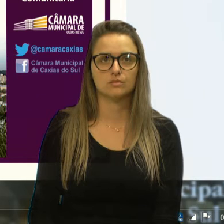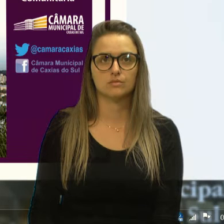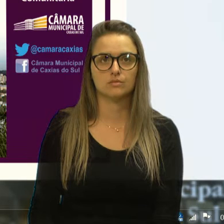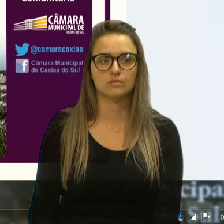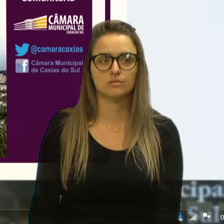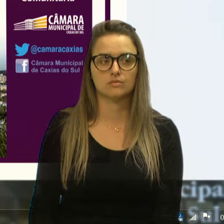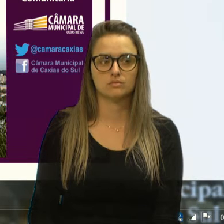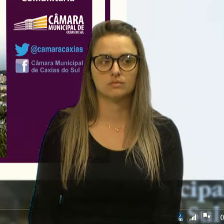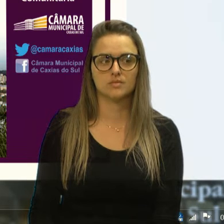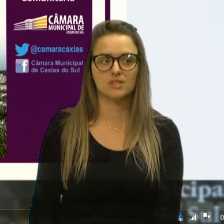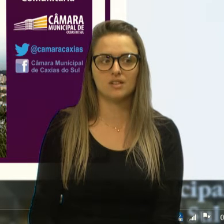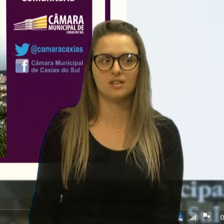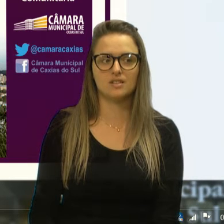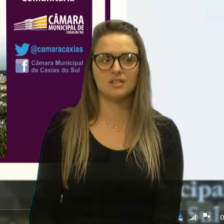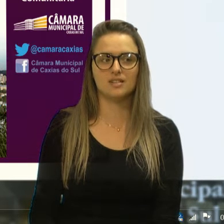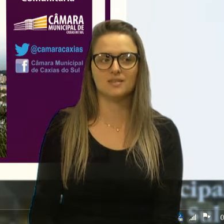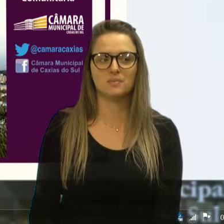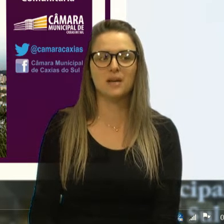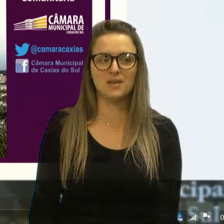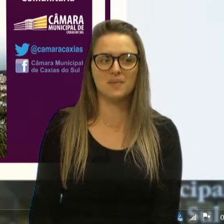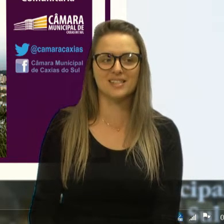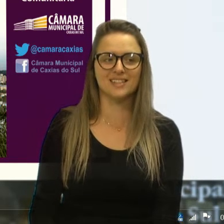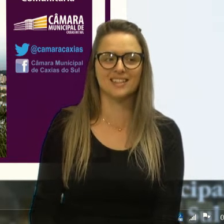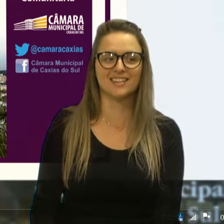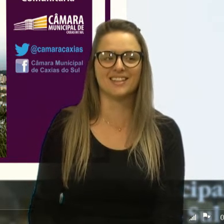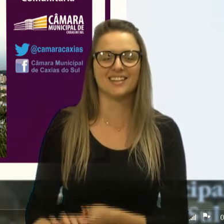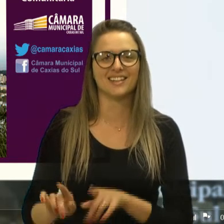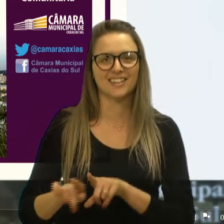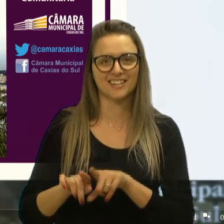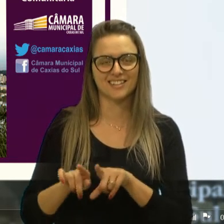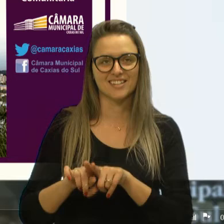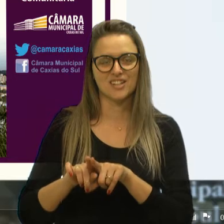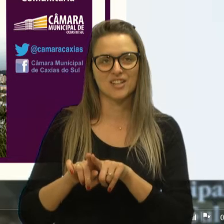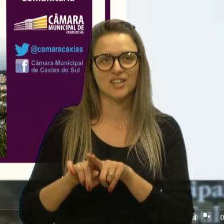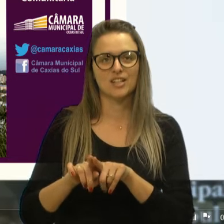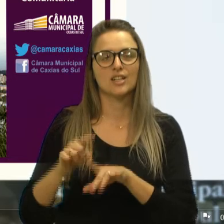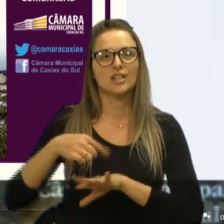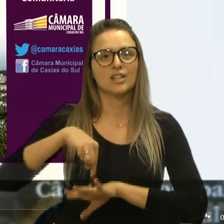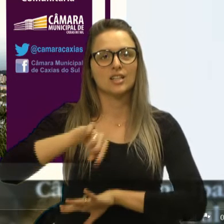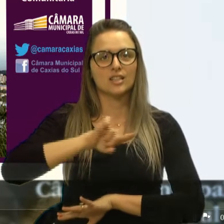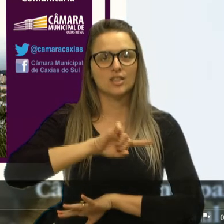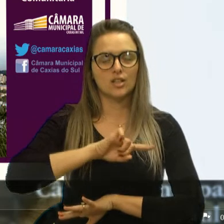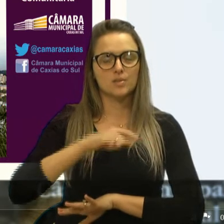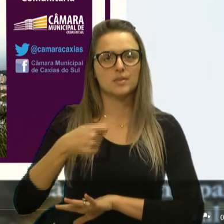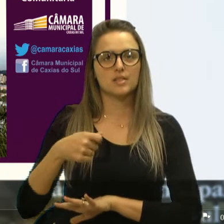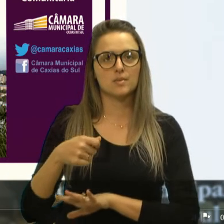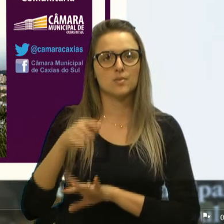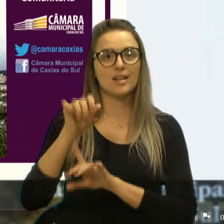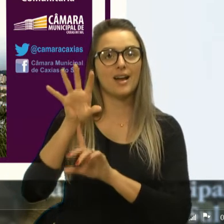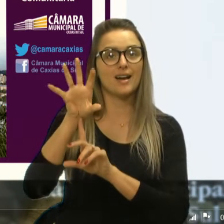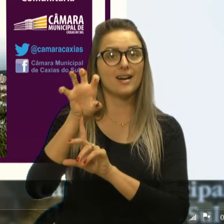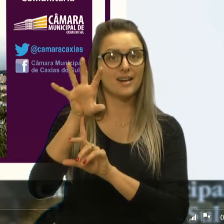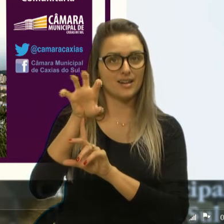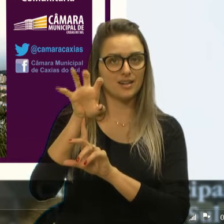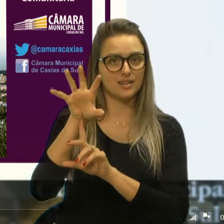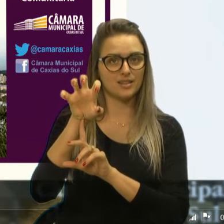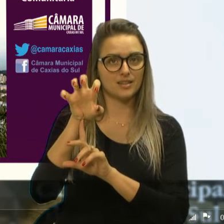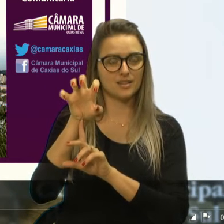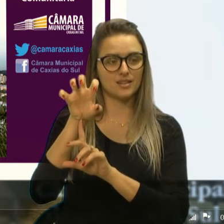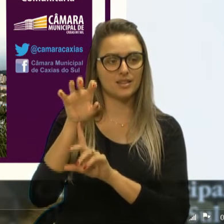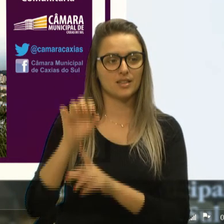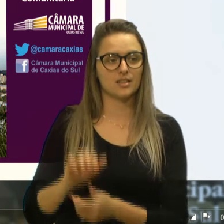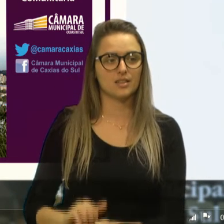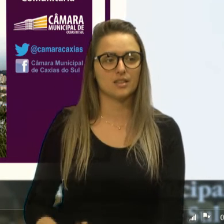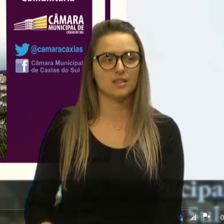que nós precisamos sim de nossas antenas nós precisamos das antenas pra que o nosso interior